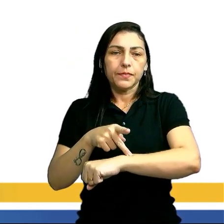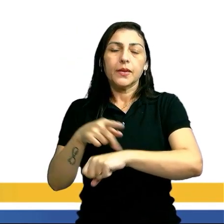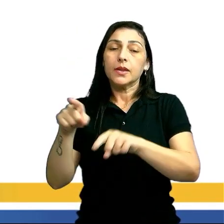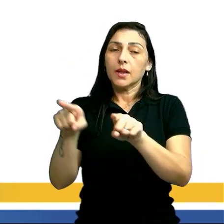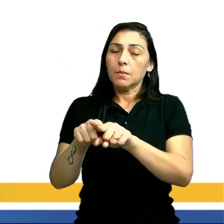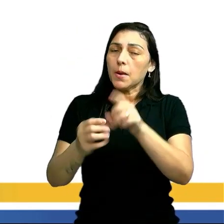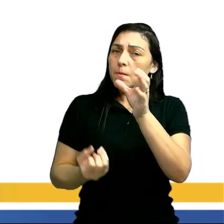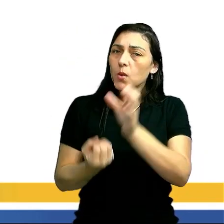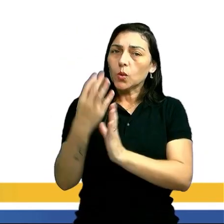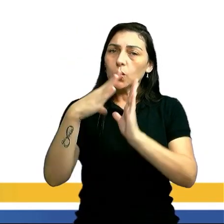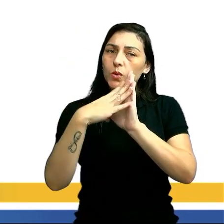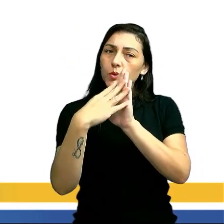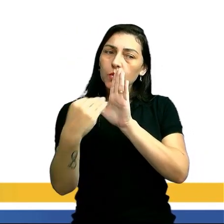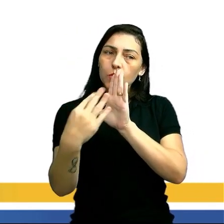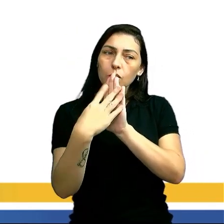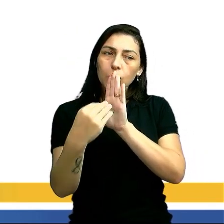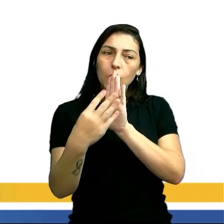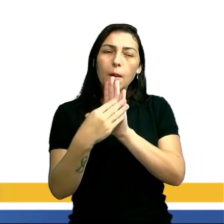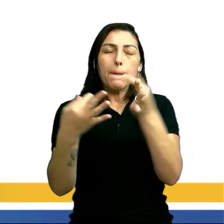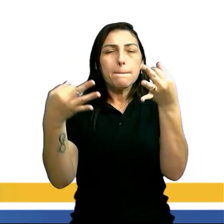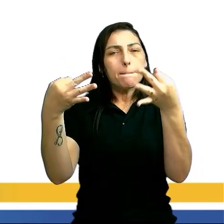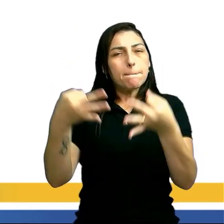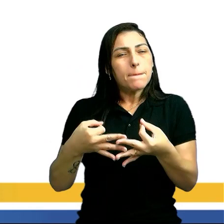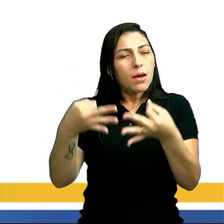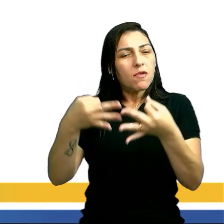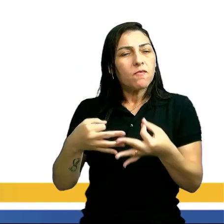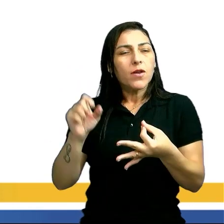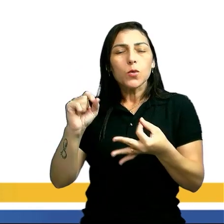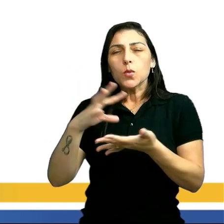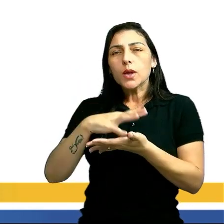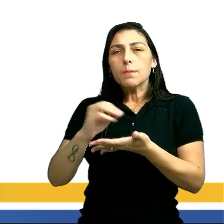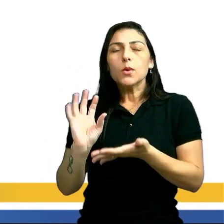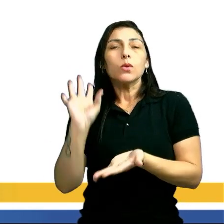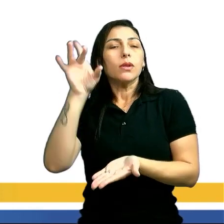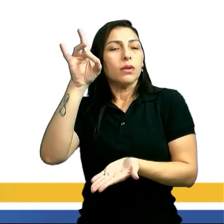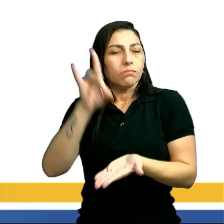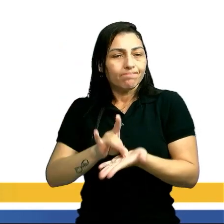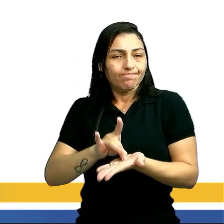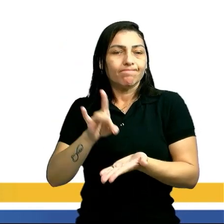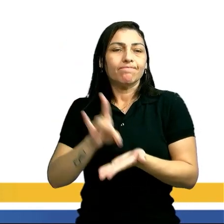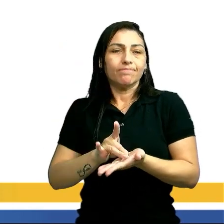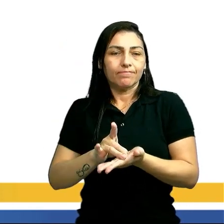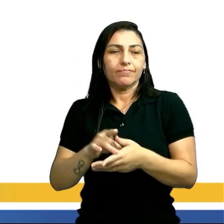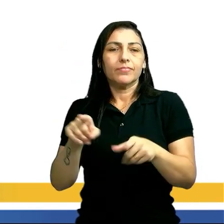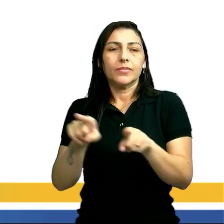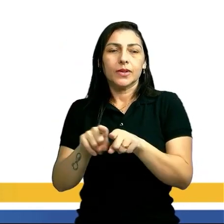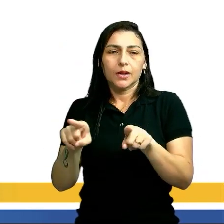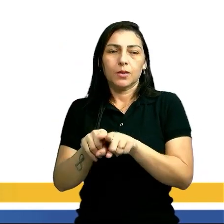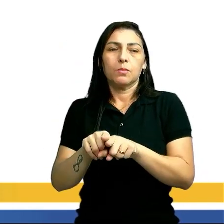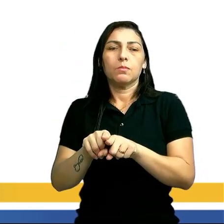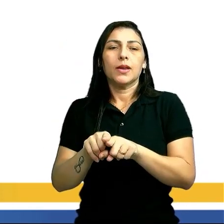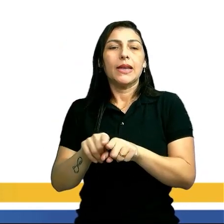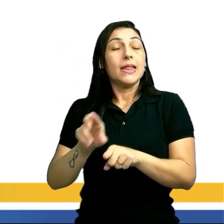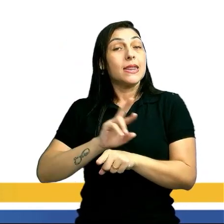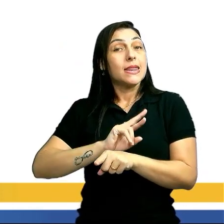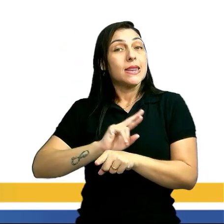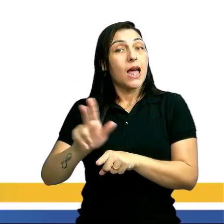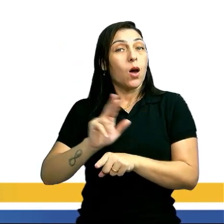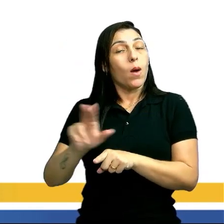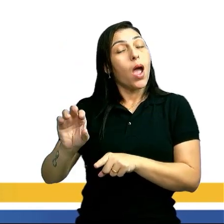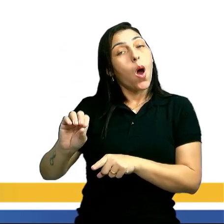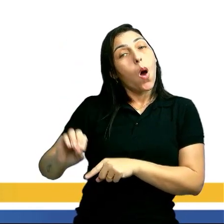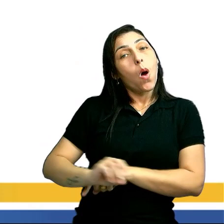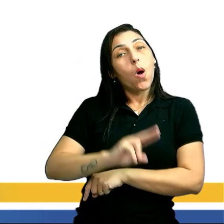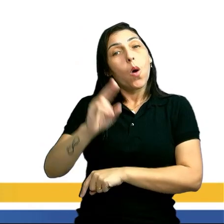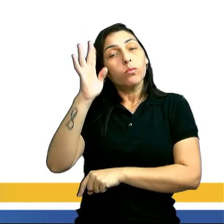caráter pedagógico. Ela, por outro lado, produz cópias perfeitas da realidade